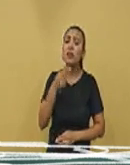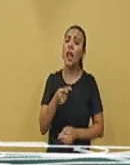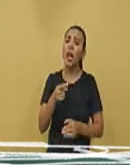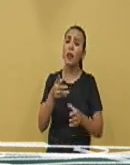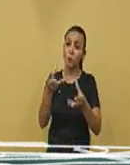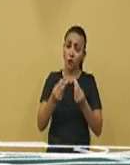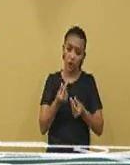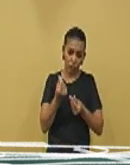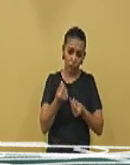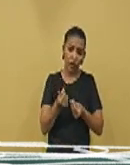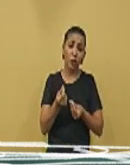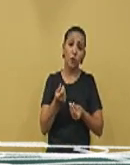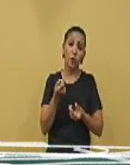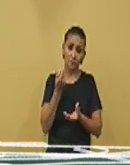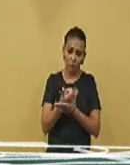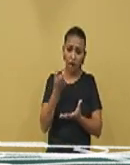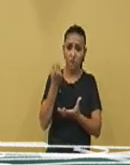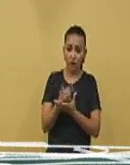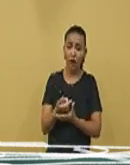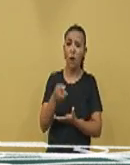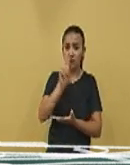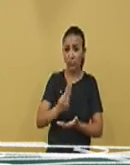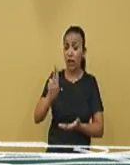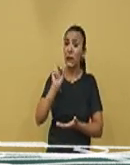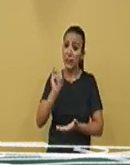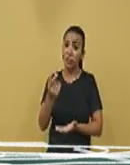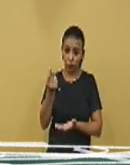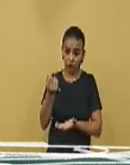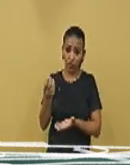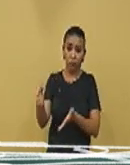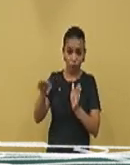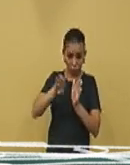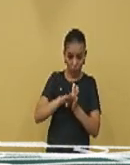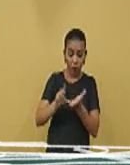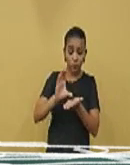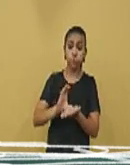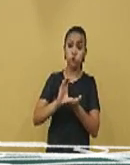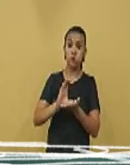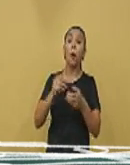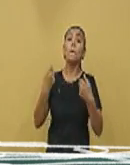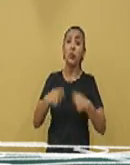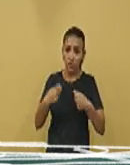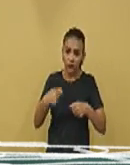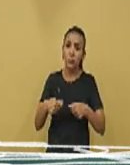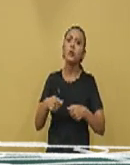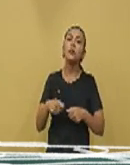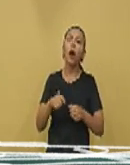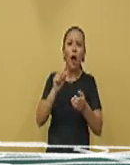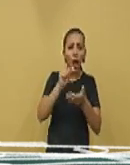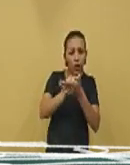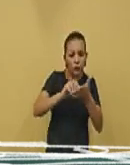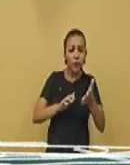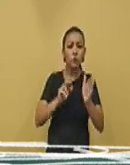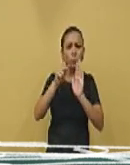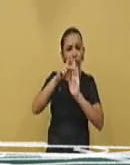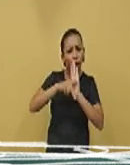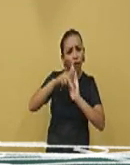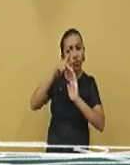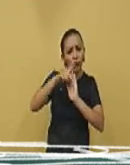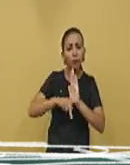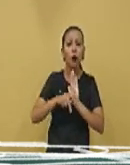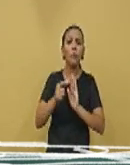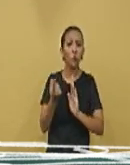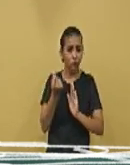o recurso que tem disponível. Se esse recurso chegou lá, naquele montante, é porque as atividades foram planejadas para ocupar aquele